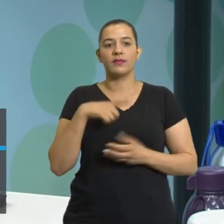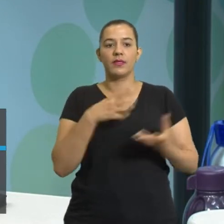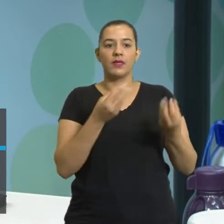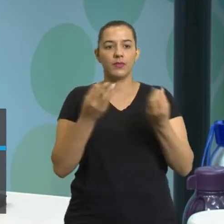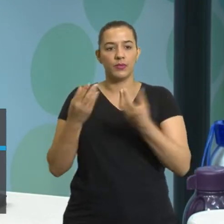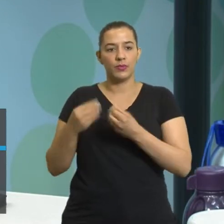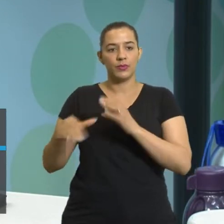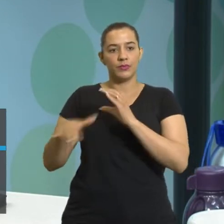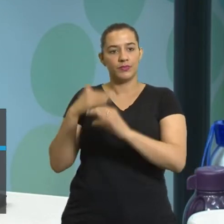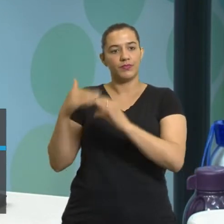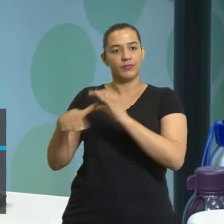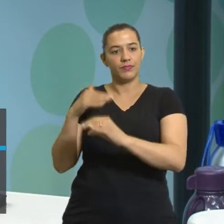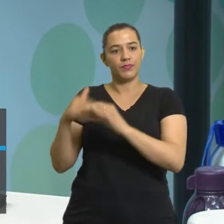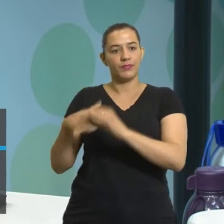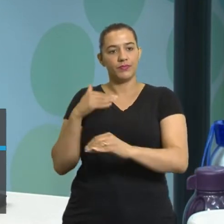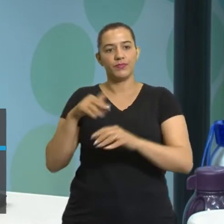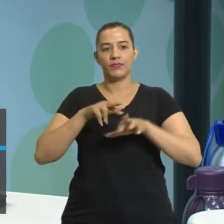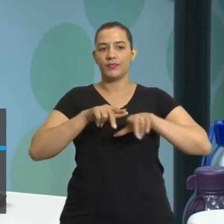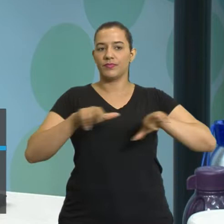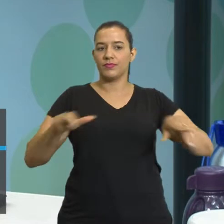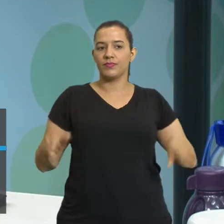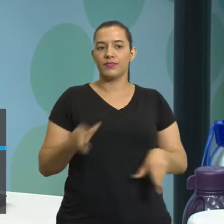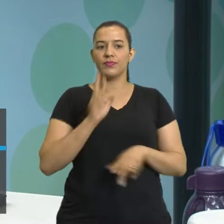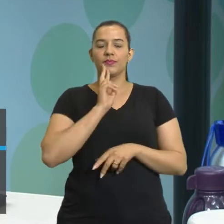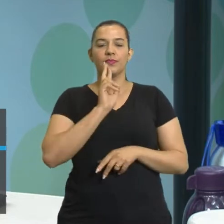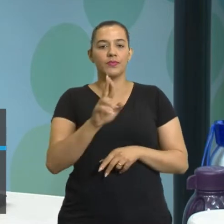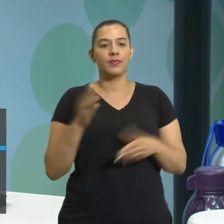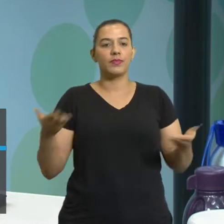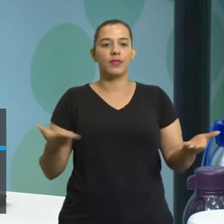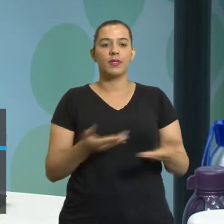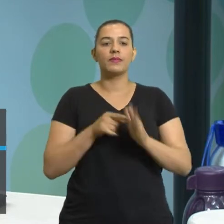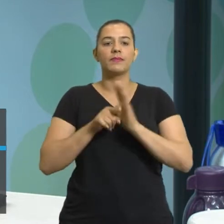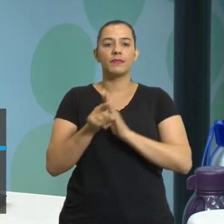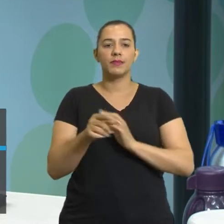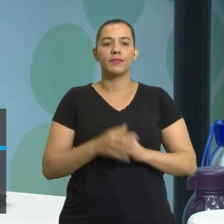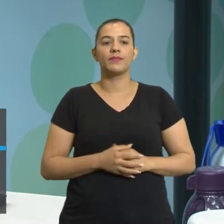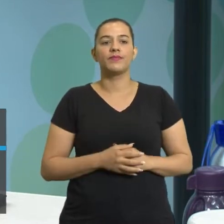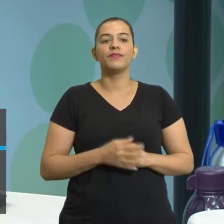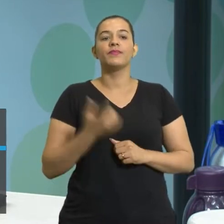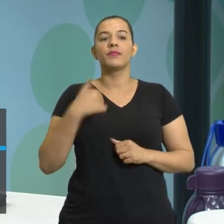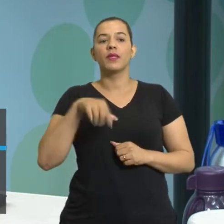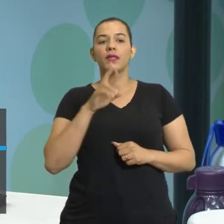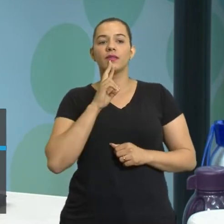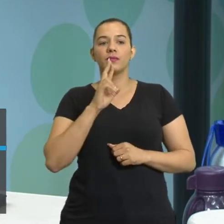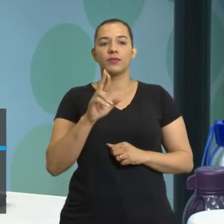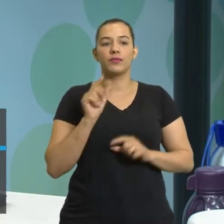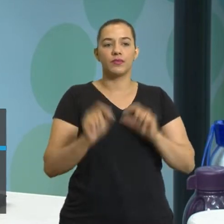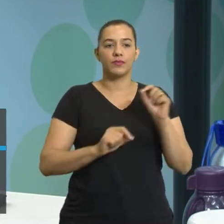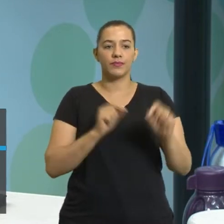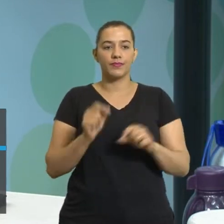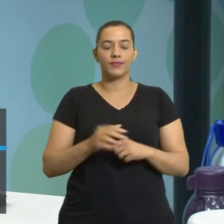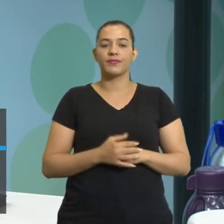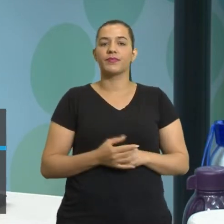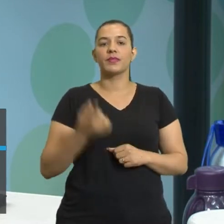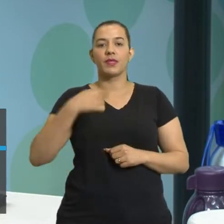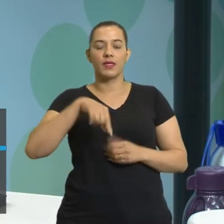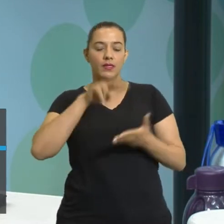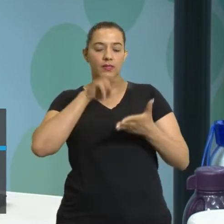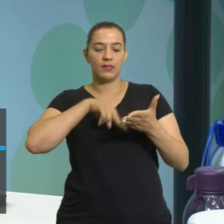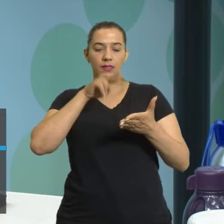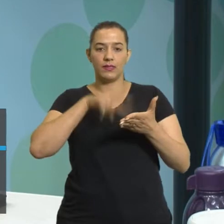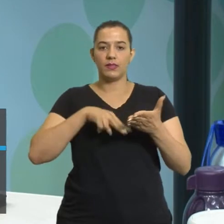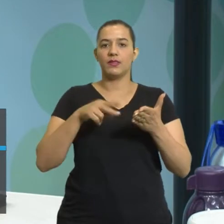bastante. E ela ofereceu aqui várias respostas para essa pergunta. Então, ela respondeu que eles leem gibis